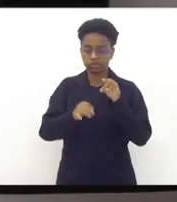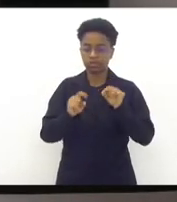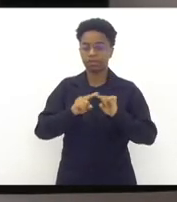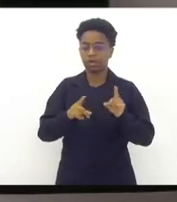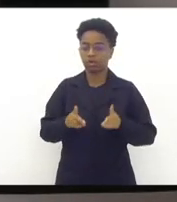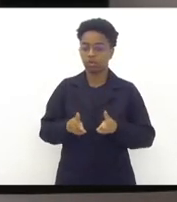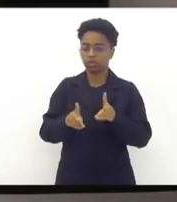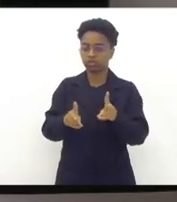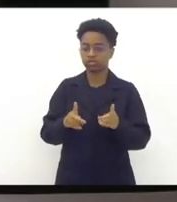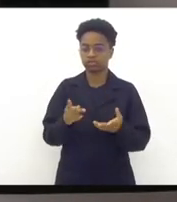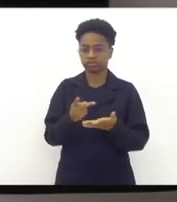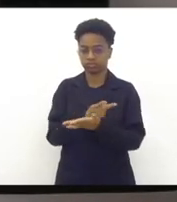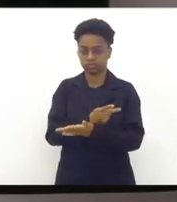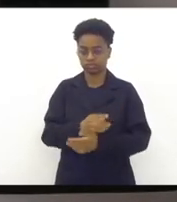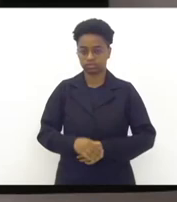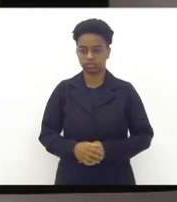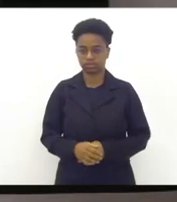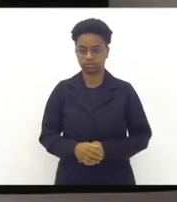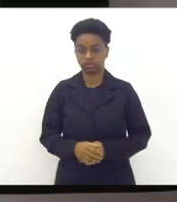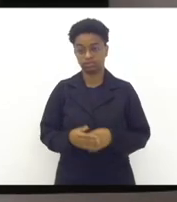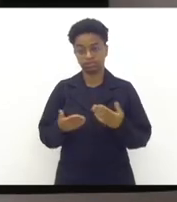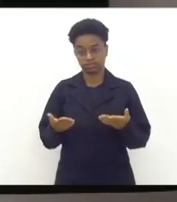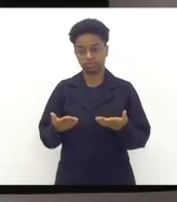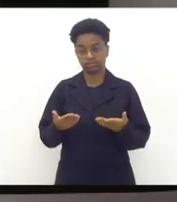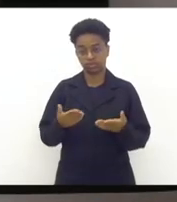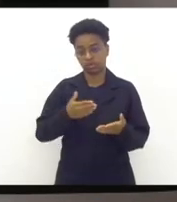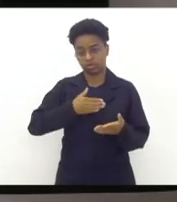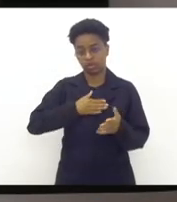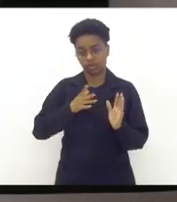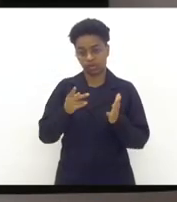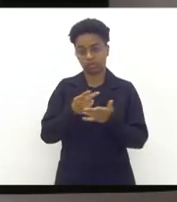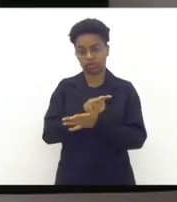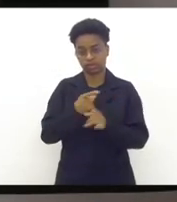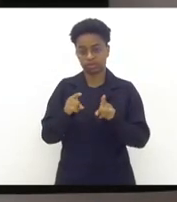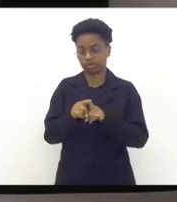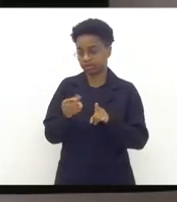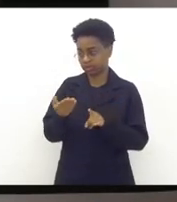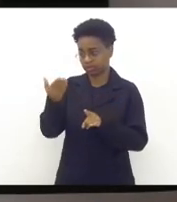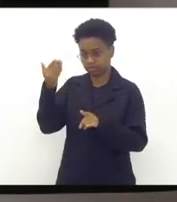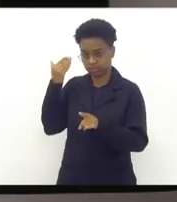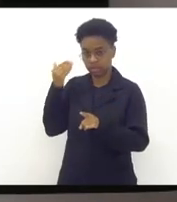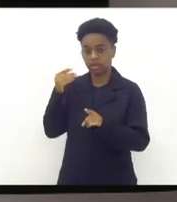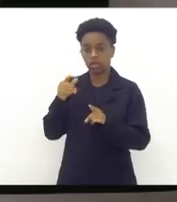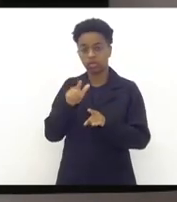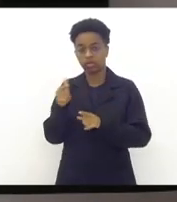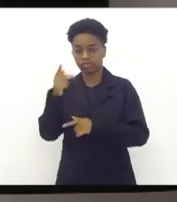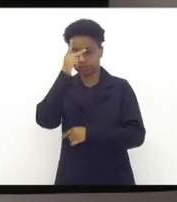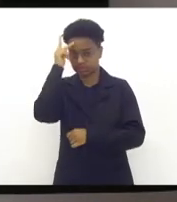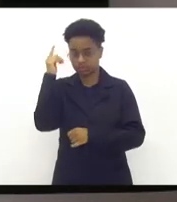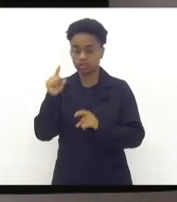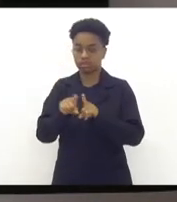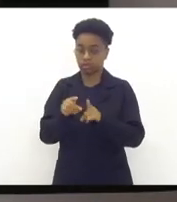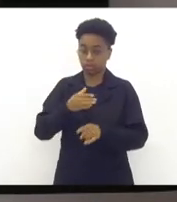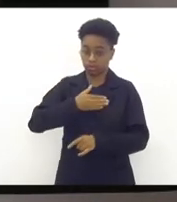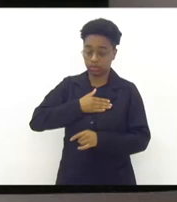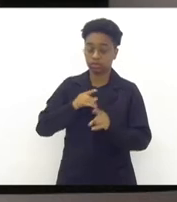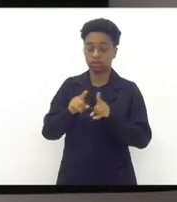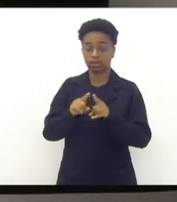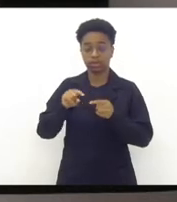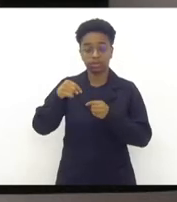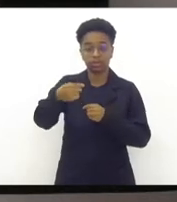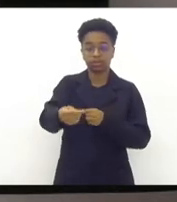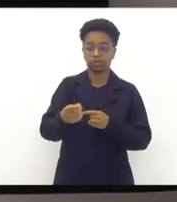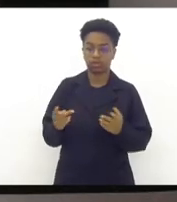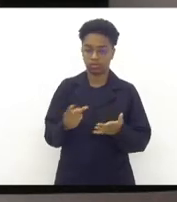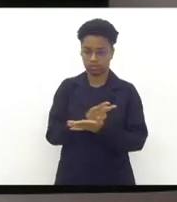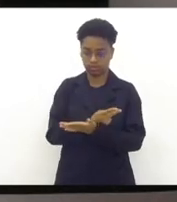acontecendo. E comigo não foi diferente, aconteceu uns casos antes, aconteceu comigo e aconteceu uns casos depois,